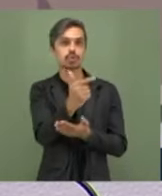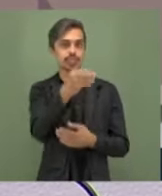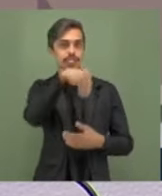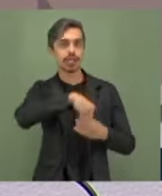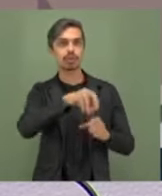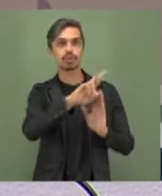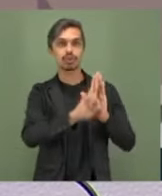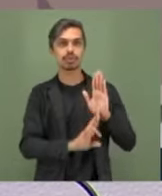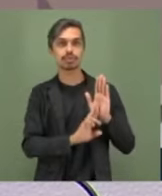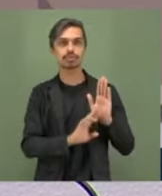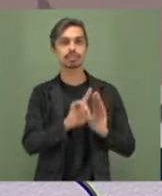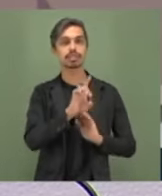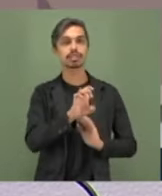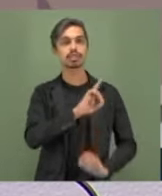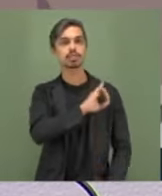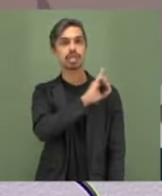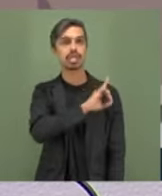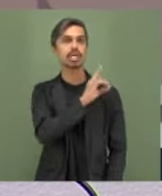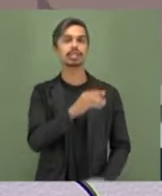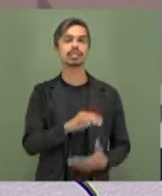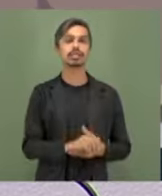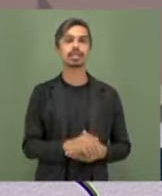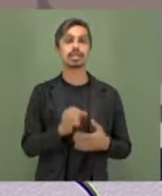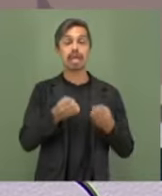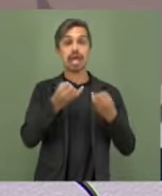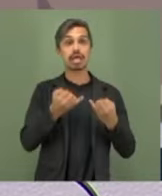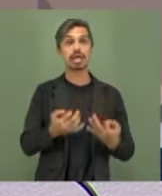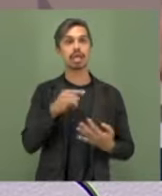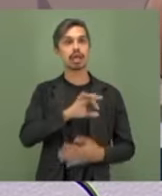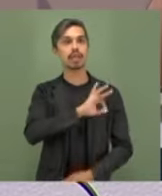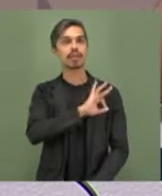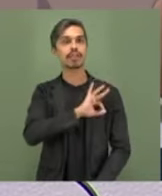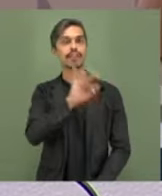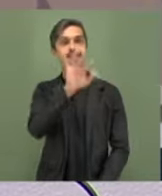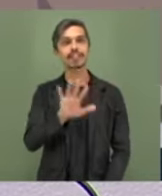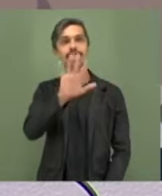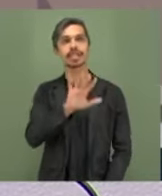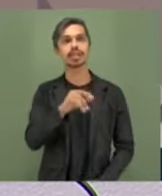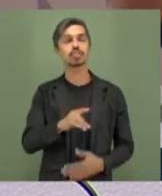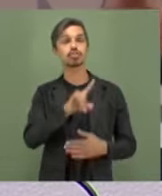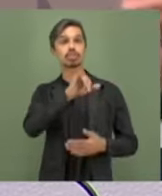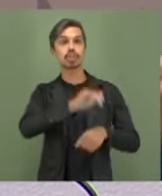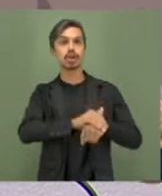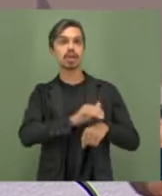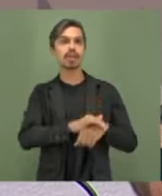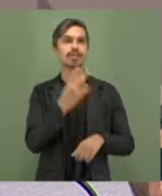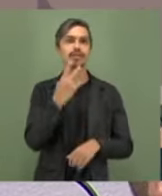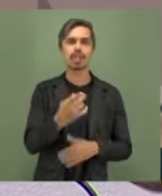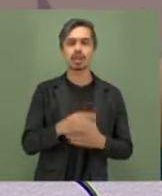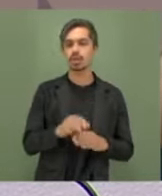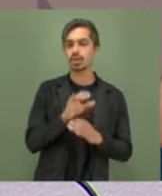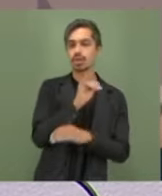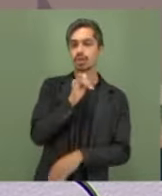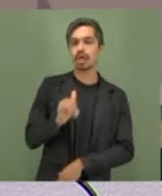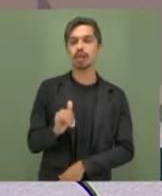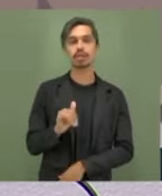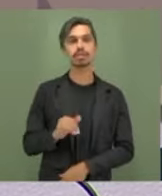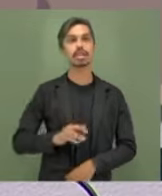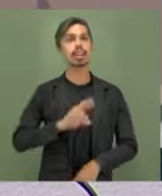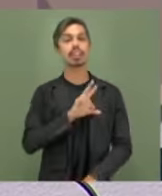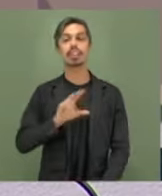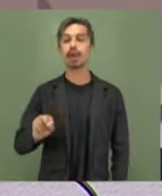do delegado. E essa foi a justificação que a Polícia Federal deu no próprio dia, num comunicado feito à pressa, a dizer que não.